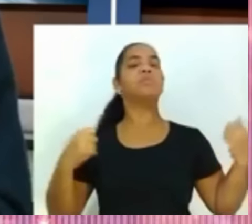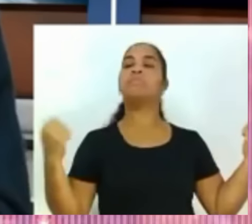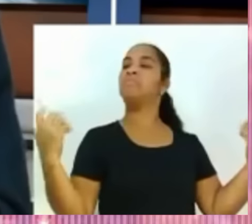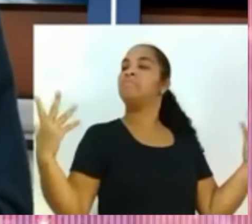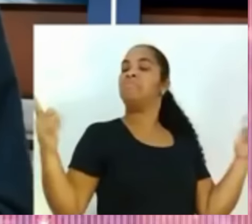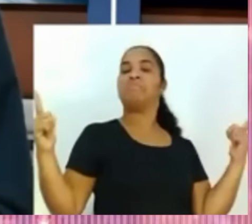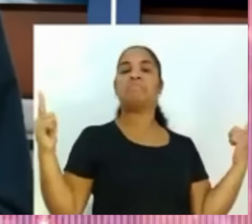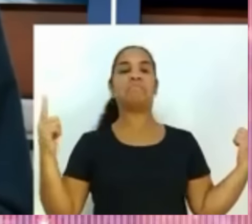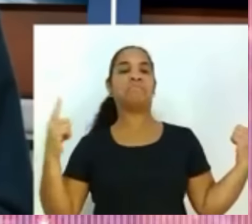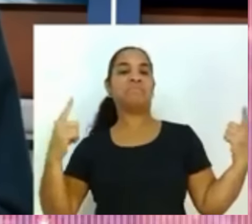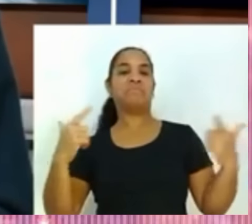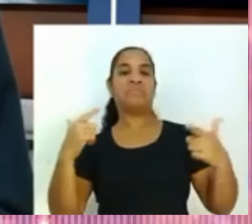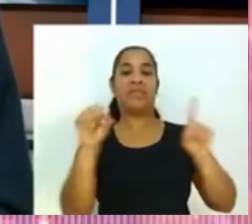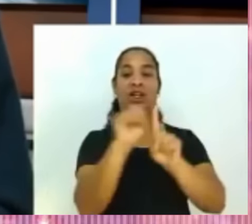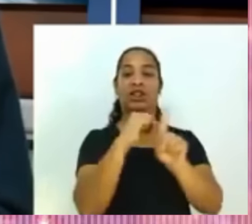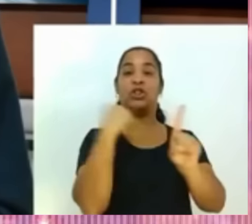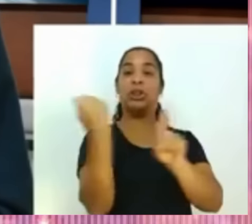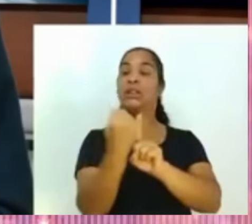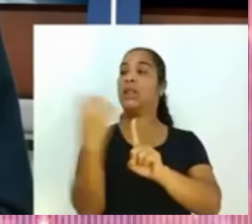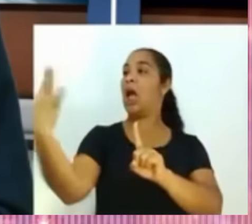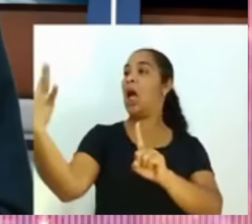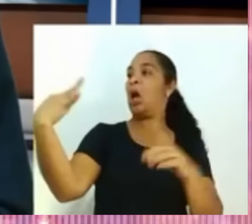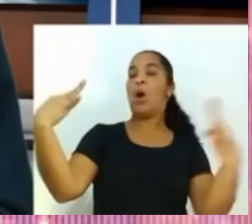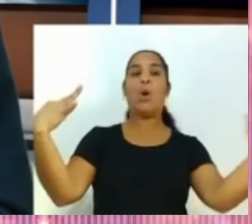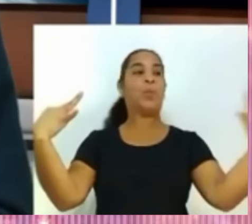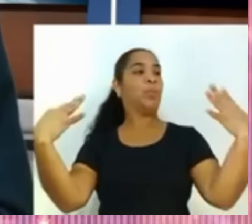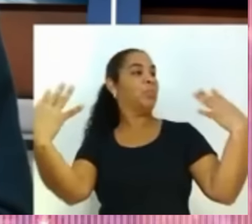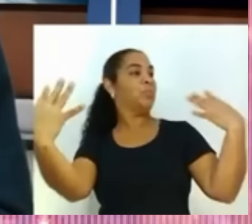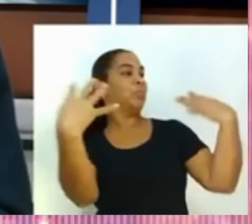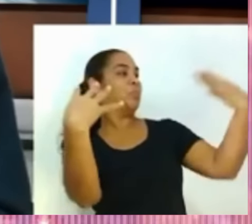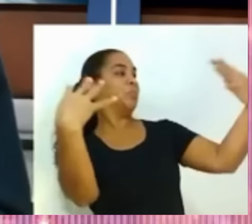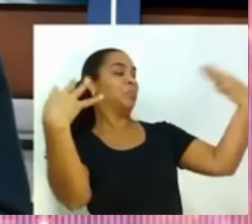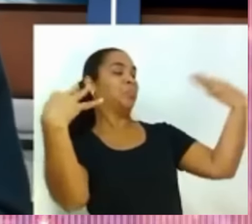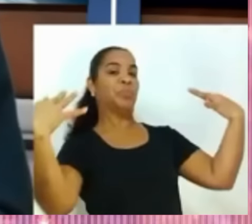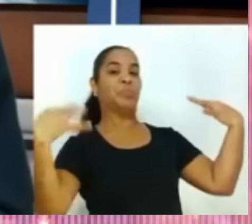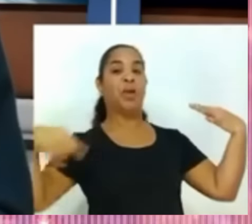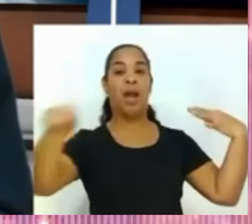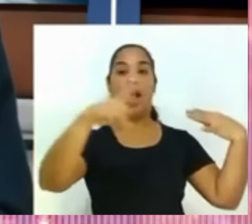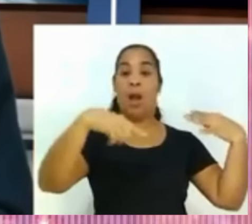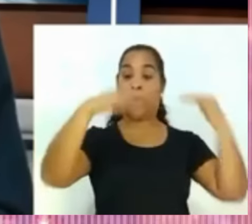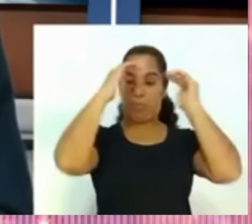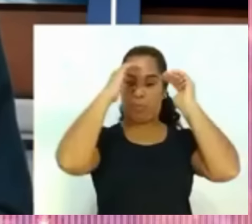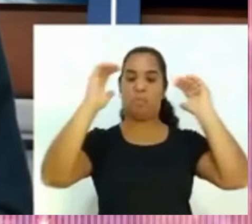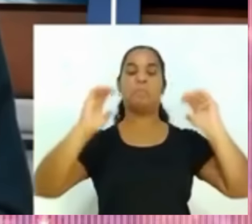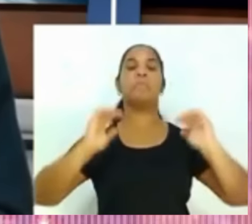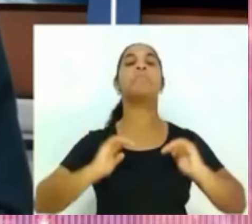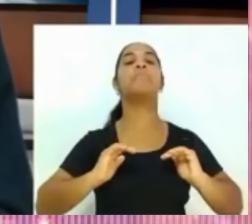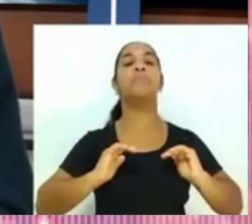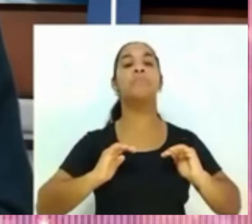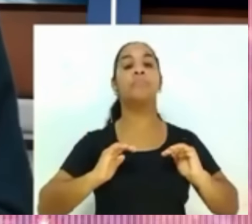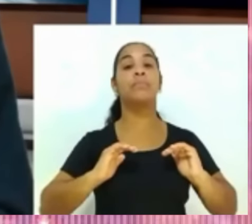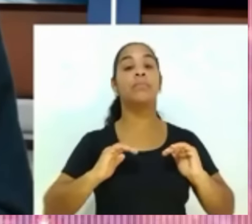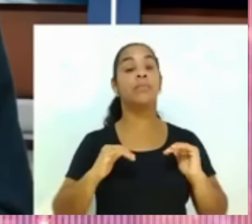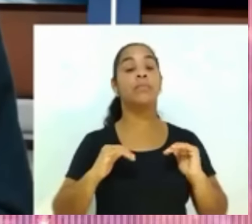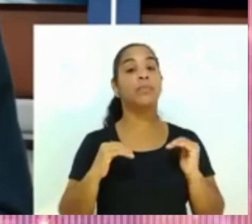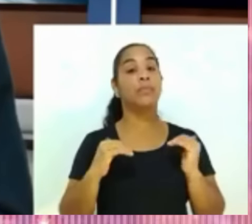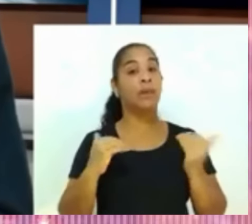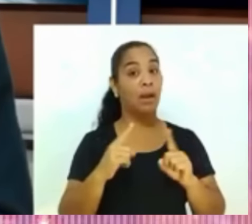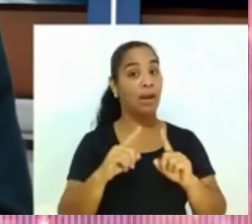e passa a merecer o respeito à consideração que se devem aos